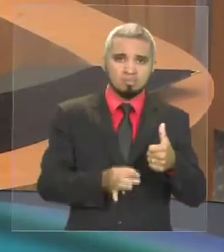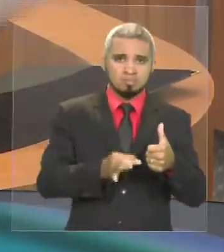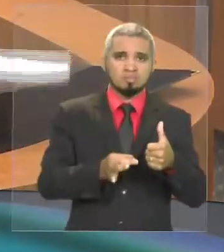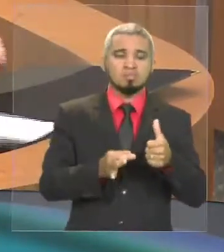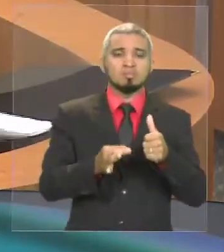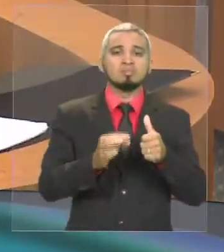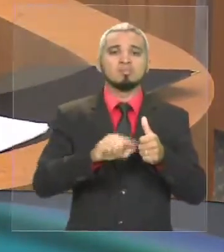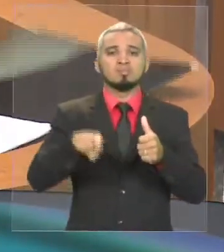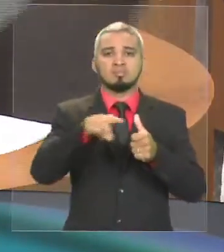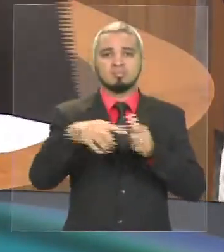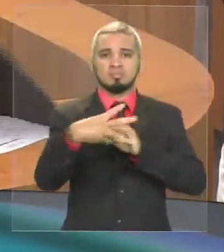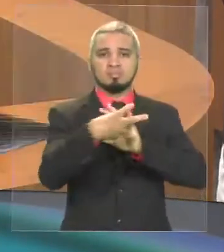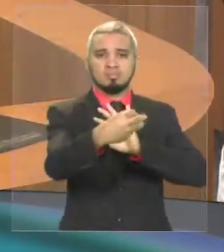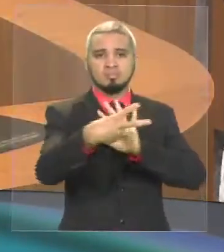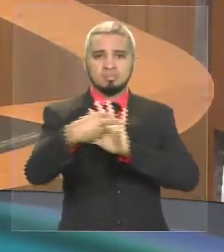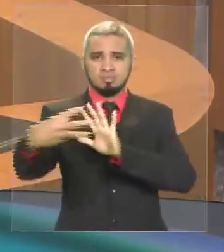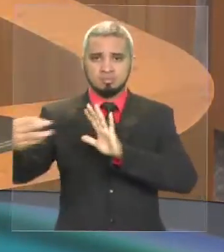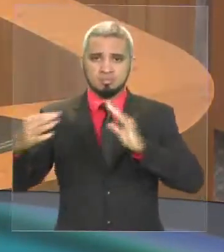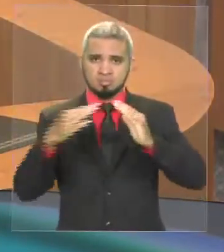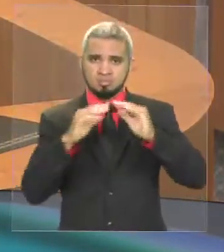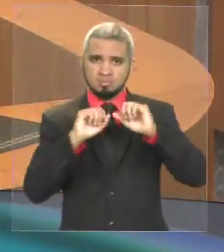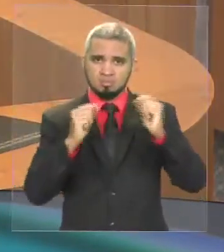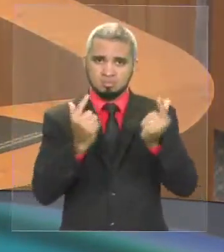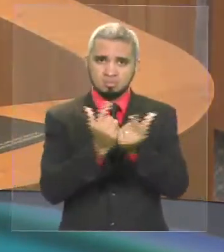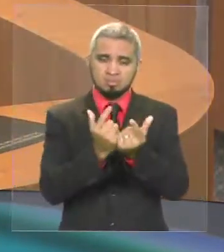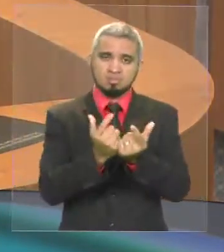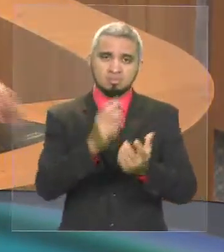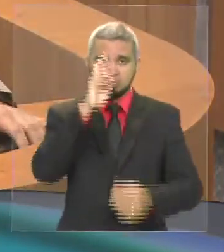a todo cidadão maranhense. É o que tinha para o momento, senhor presidente.